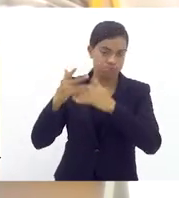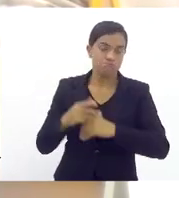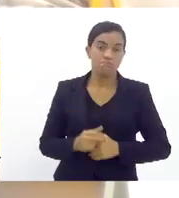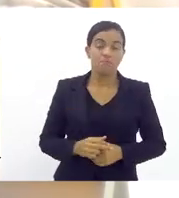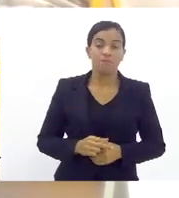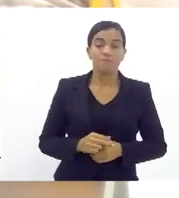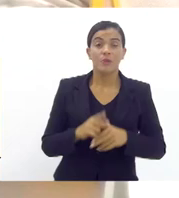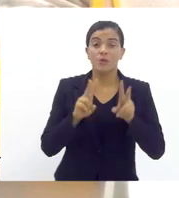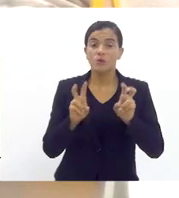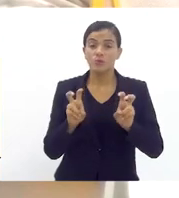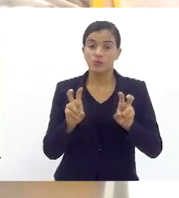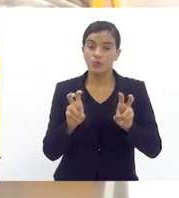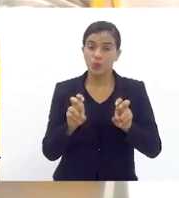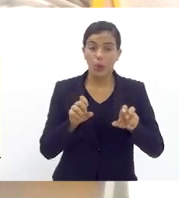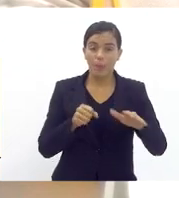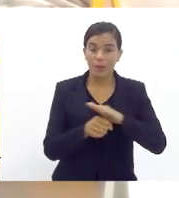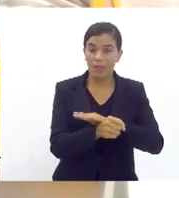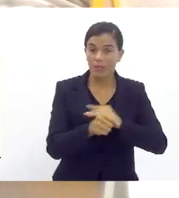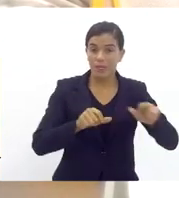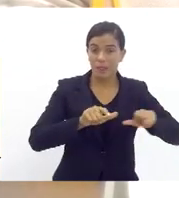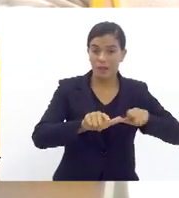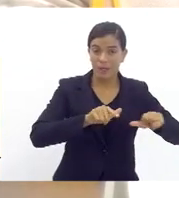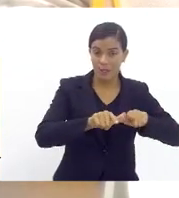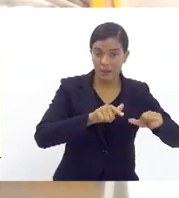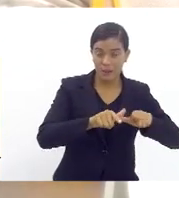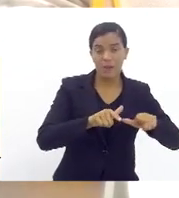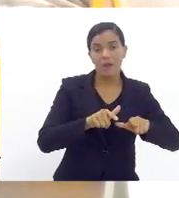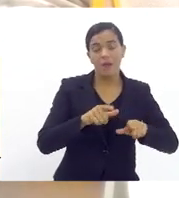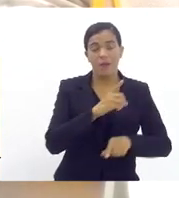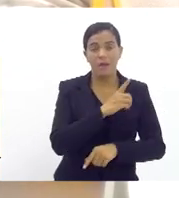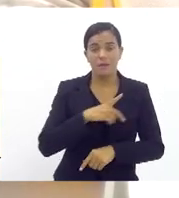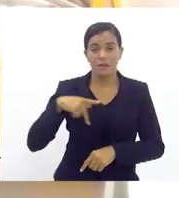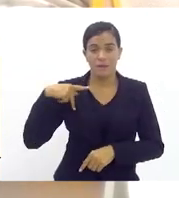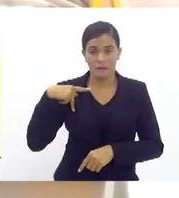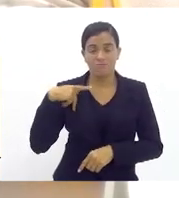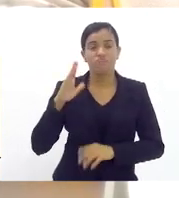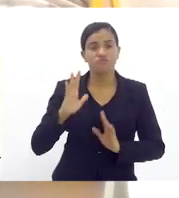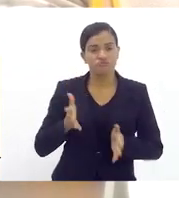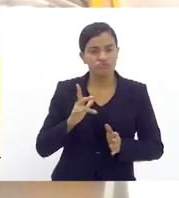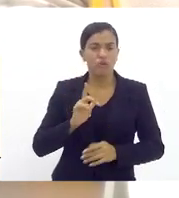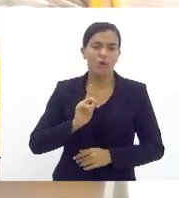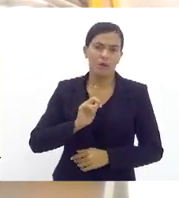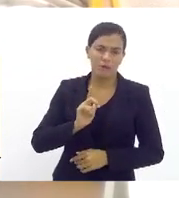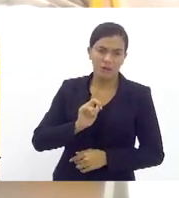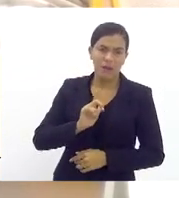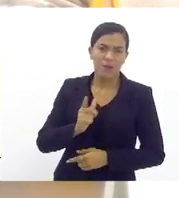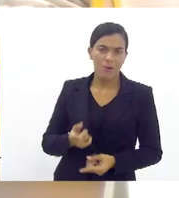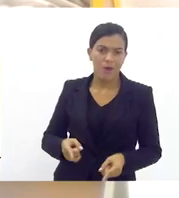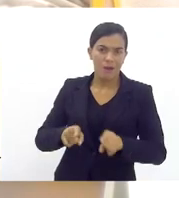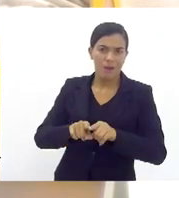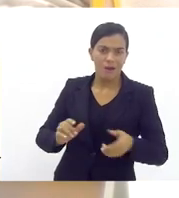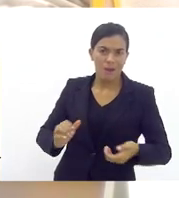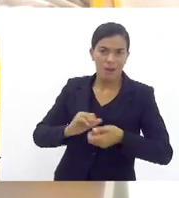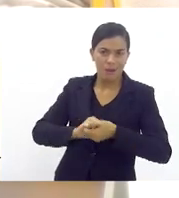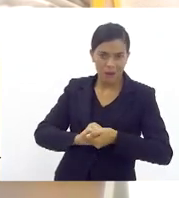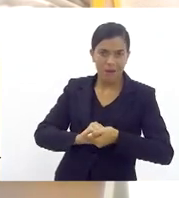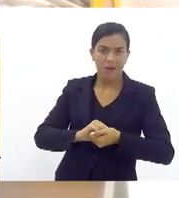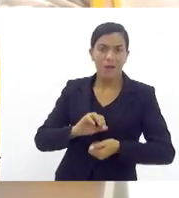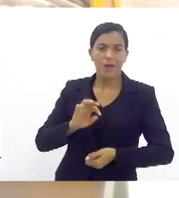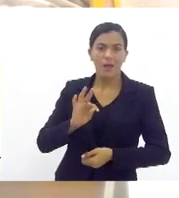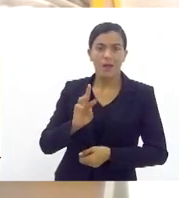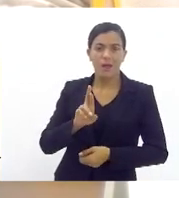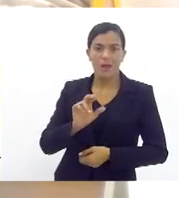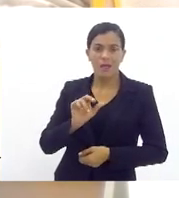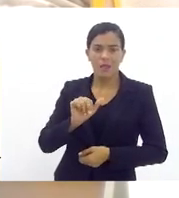Com relação à questão do emprego, a Defensoria Pública já tem uma parceria aqui com a Transgarçone,